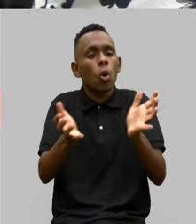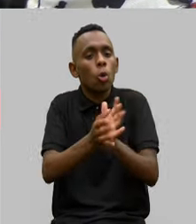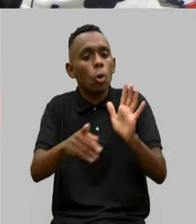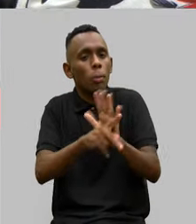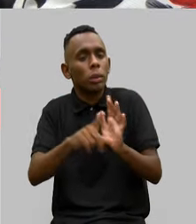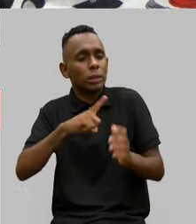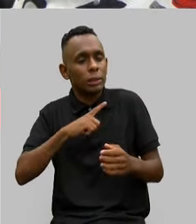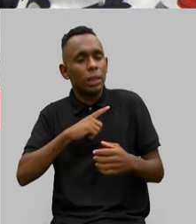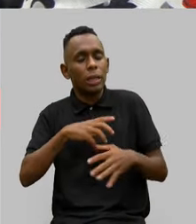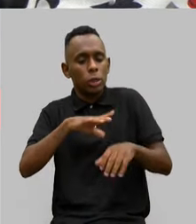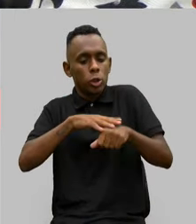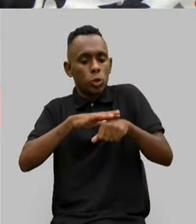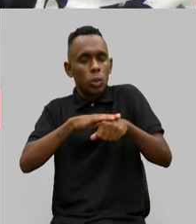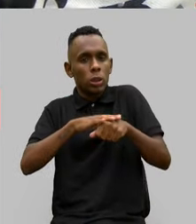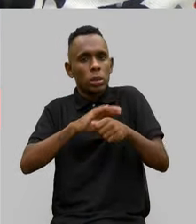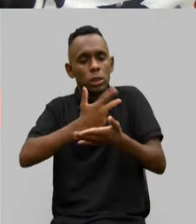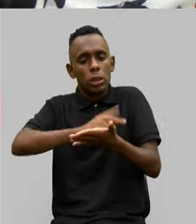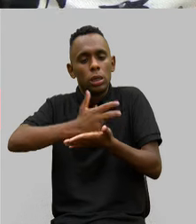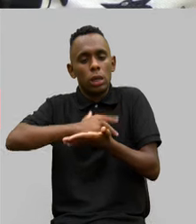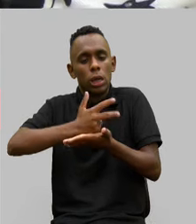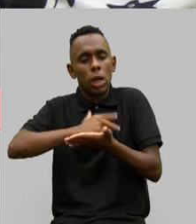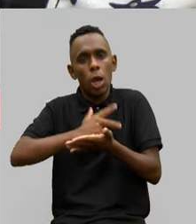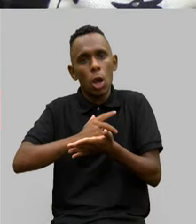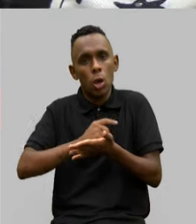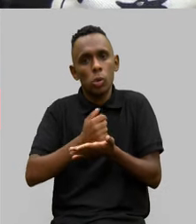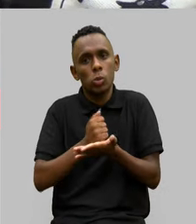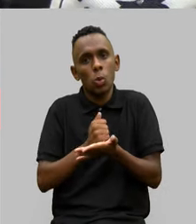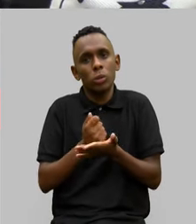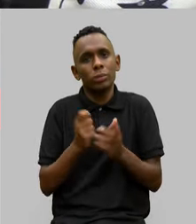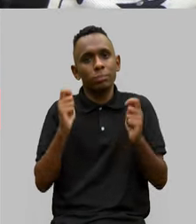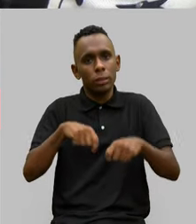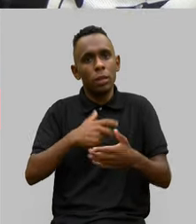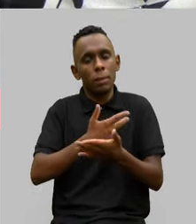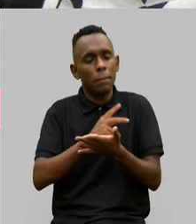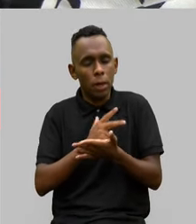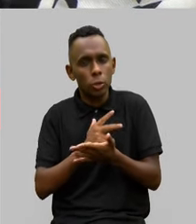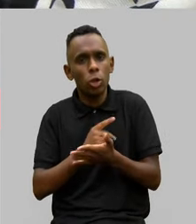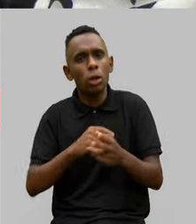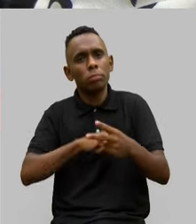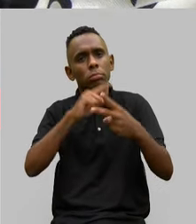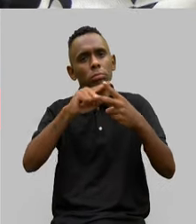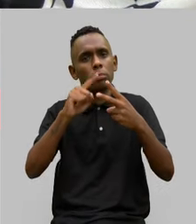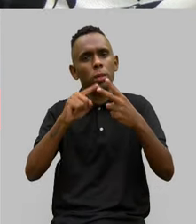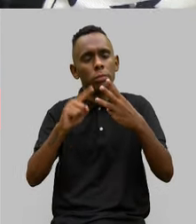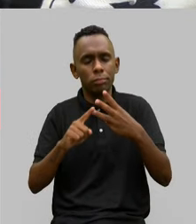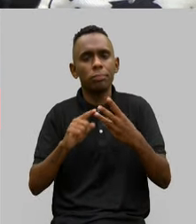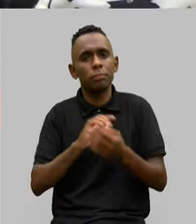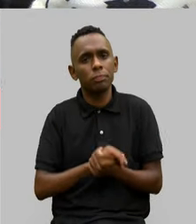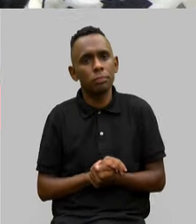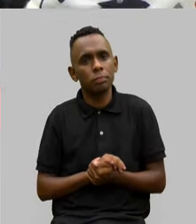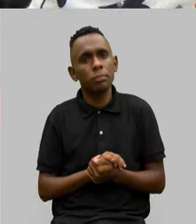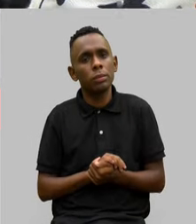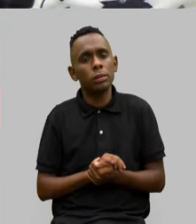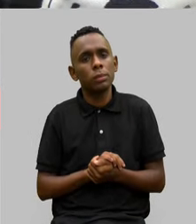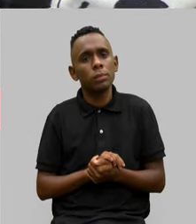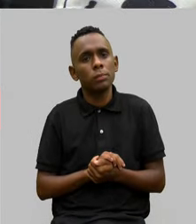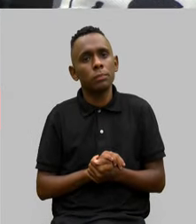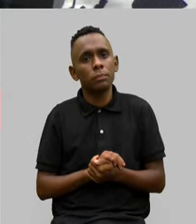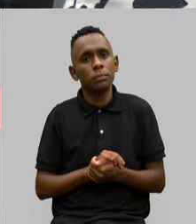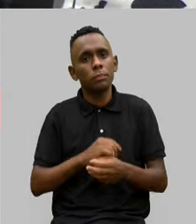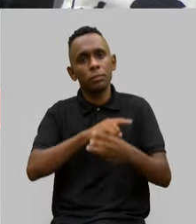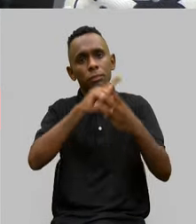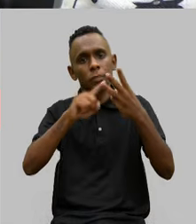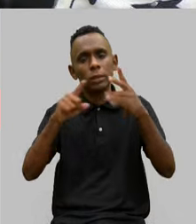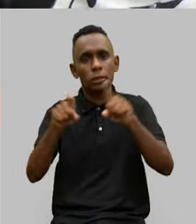cannabidorm convulsivas e de difícil controle que é a síndrome de drav síndrome de lemox gasto e a